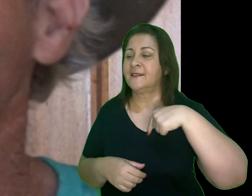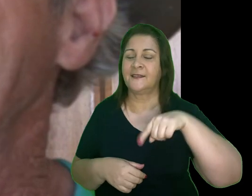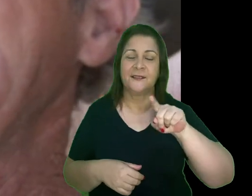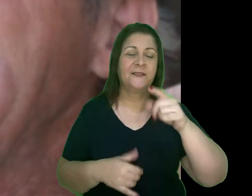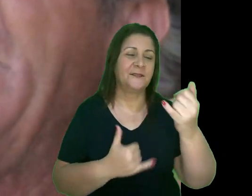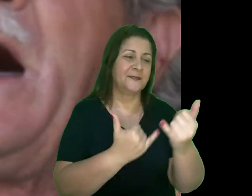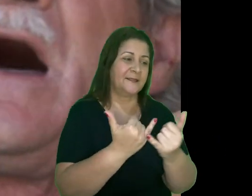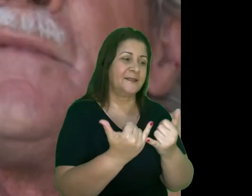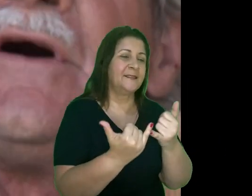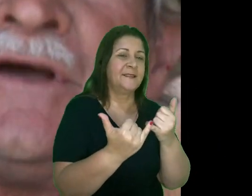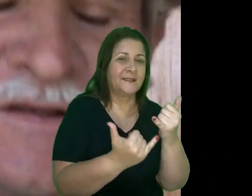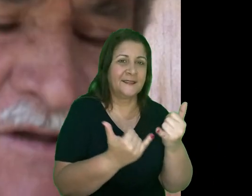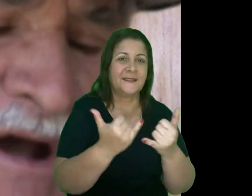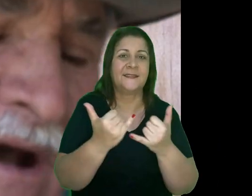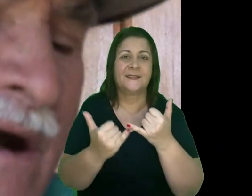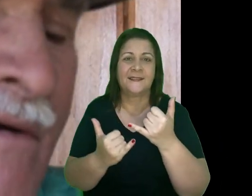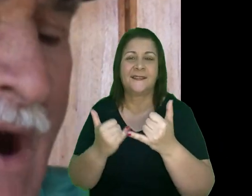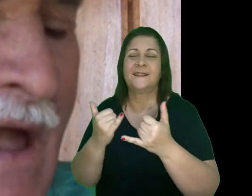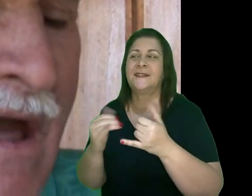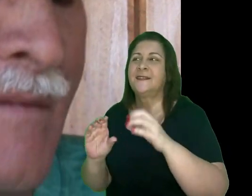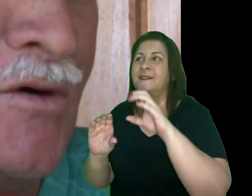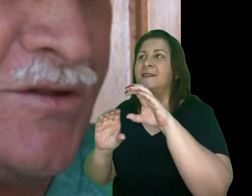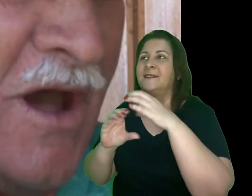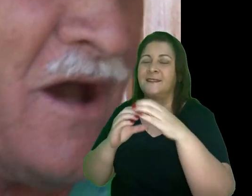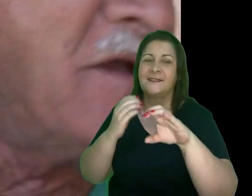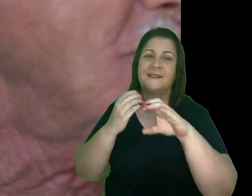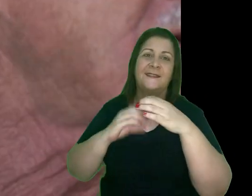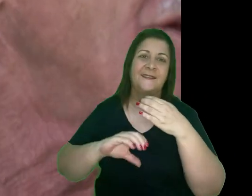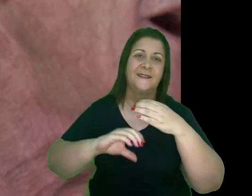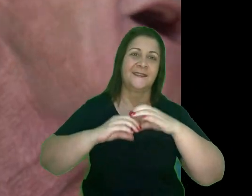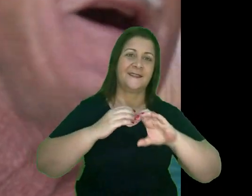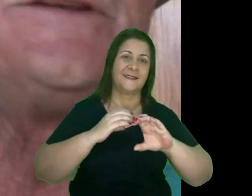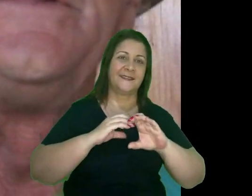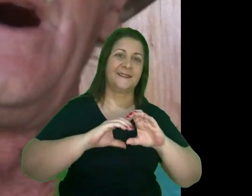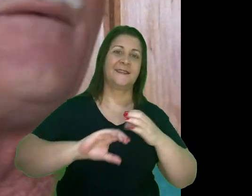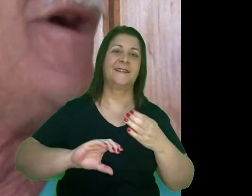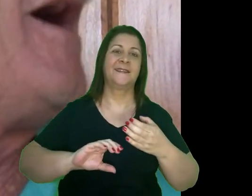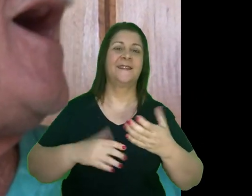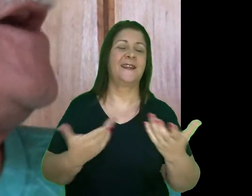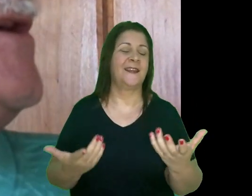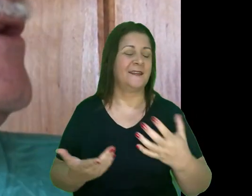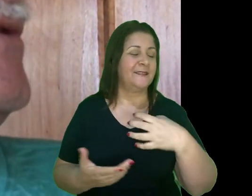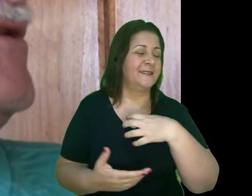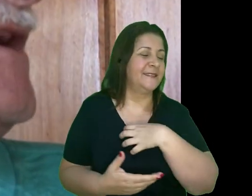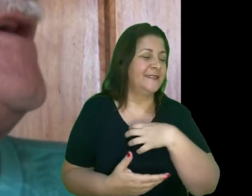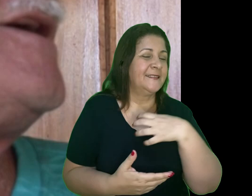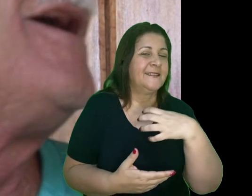munição. Vou brincar na munição, ali eu não tenho saudade da